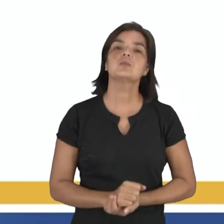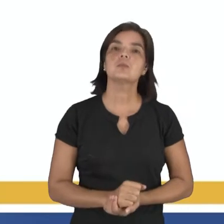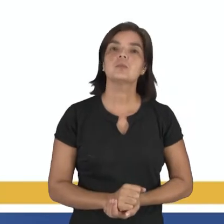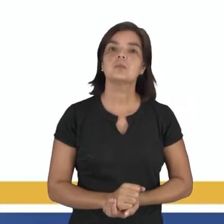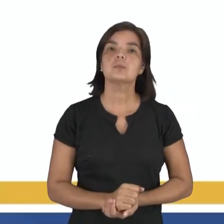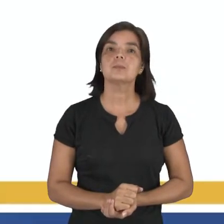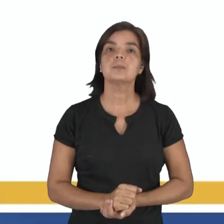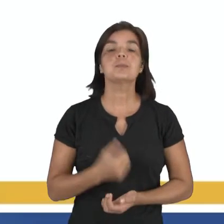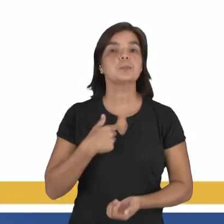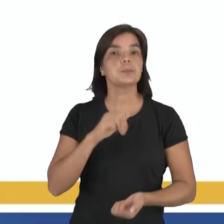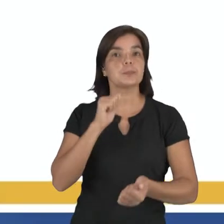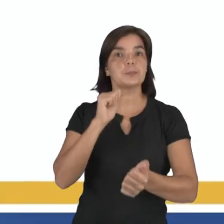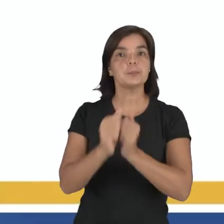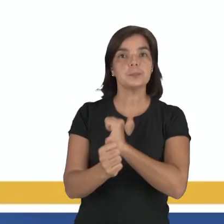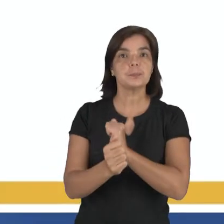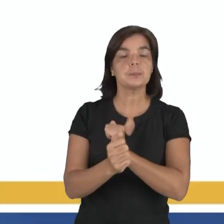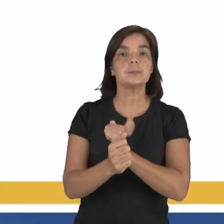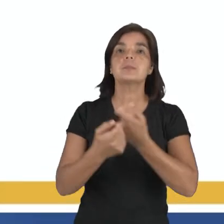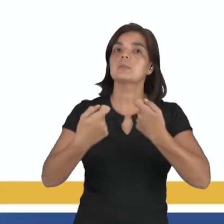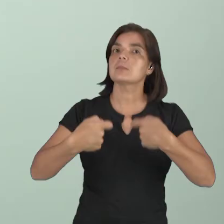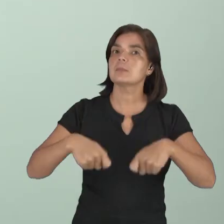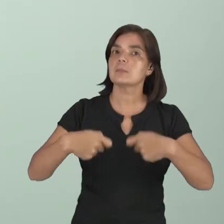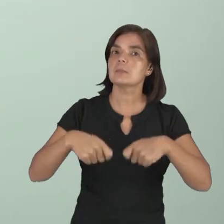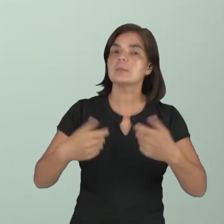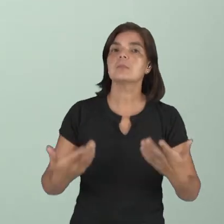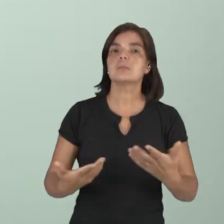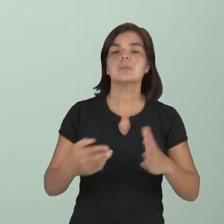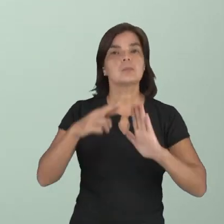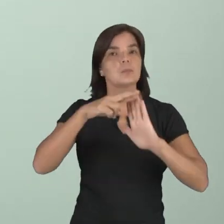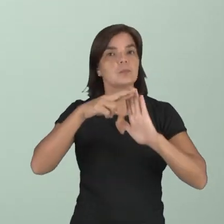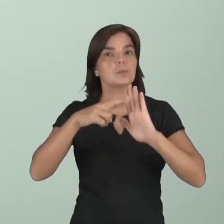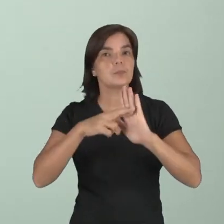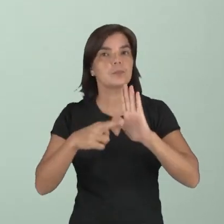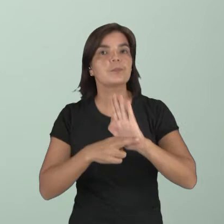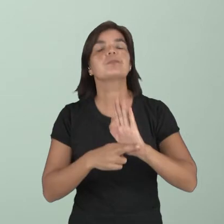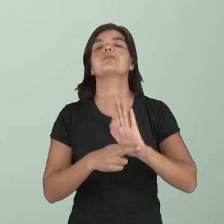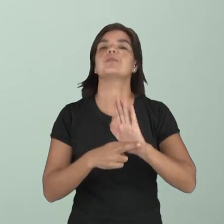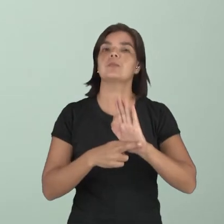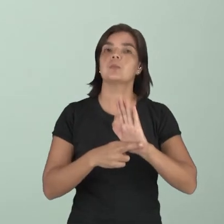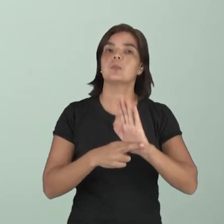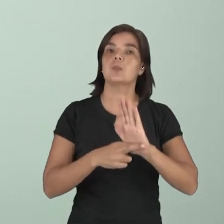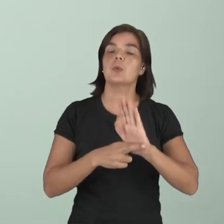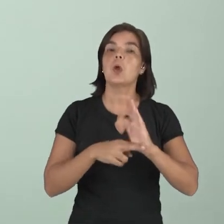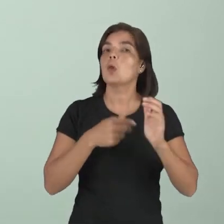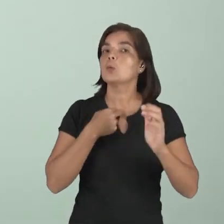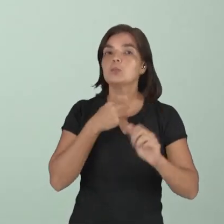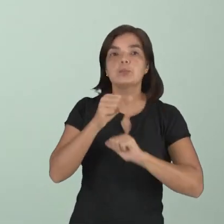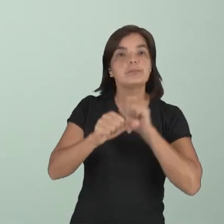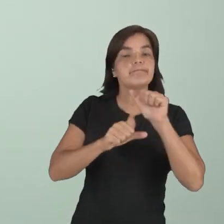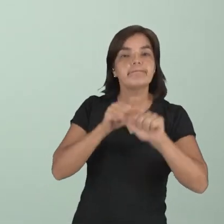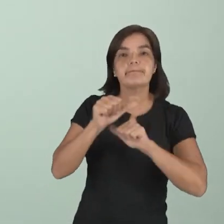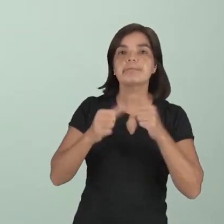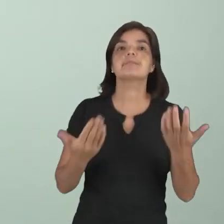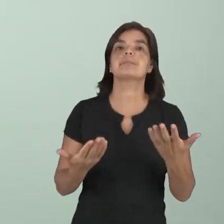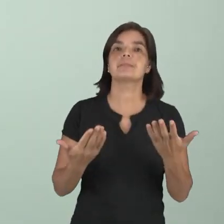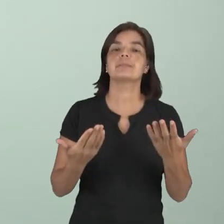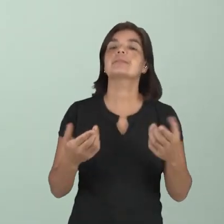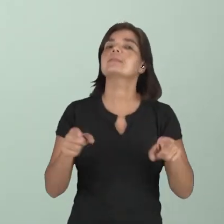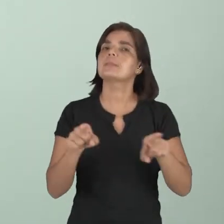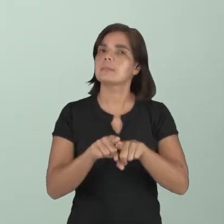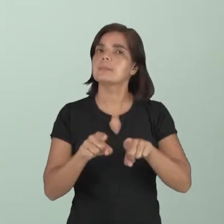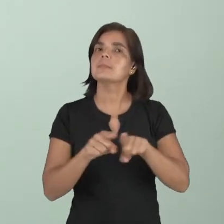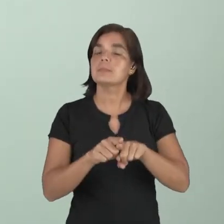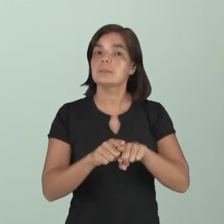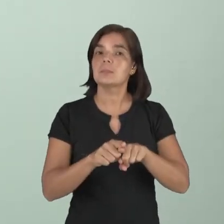que o esporte, ele precisa de regras, essas regras não podem ser mudadas e elas